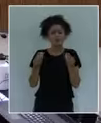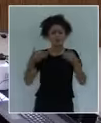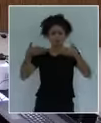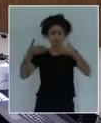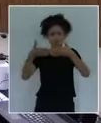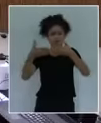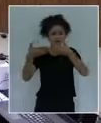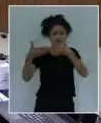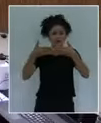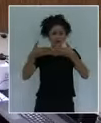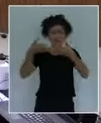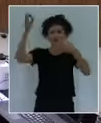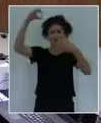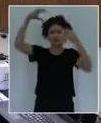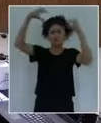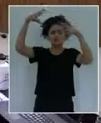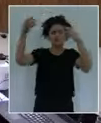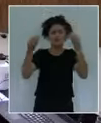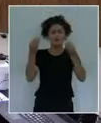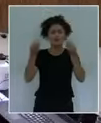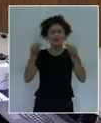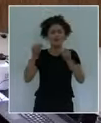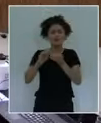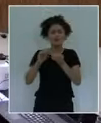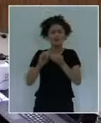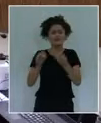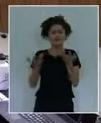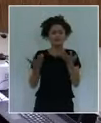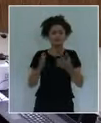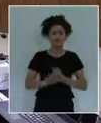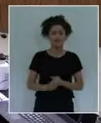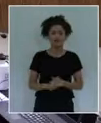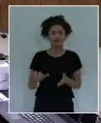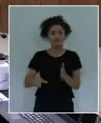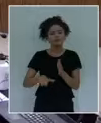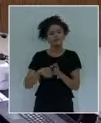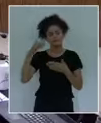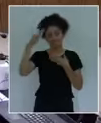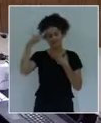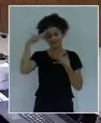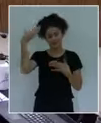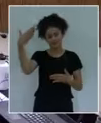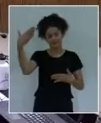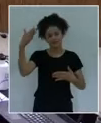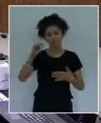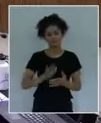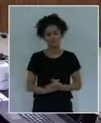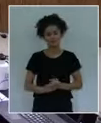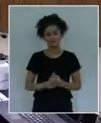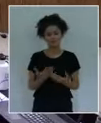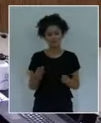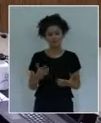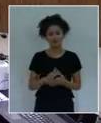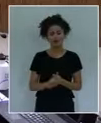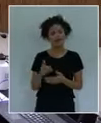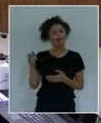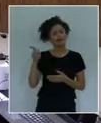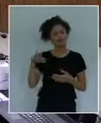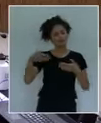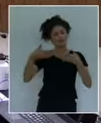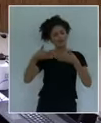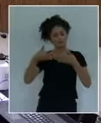brecha para cá? Tá? Primeiramente, obrigado, Montanha, pelas palavras aí. A situação da usina hidrelétrica